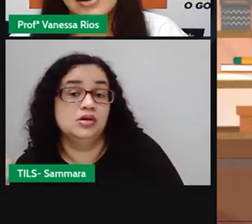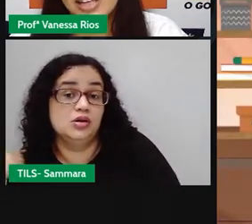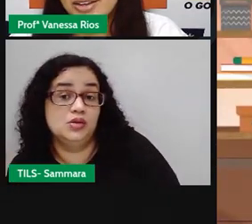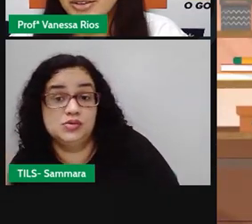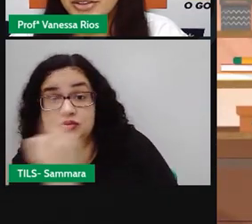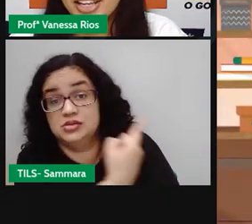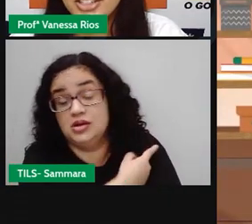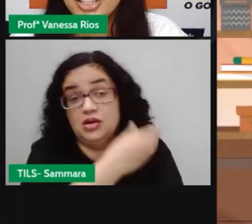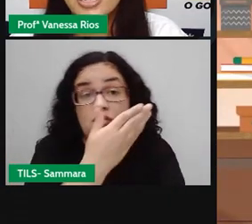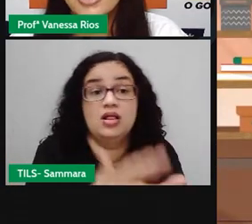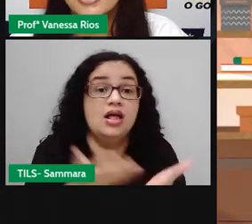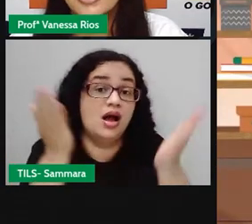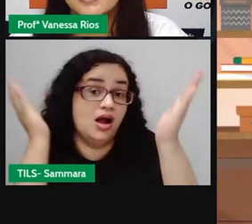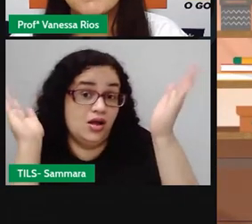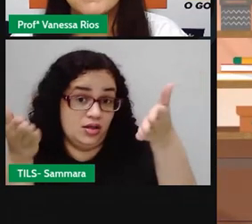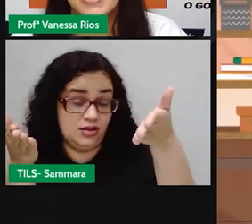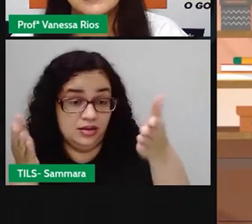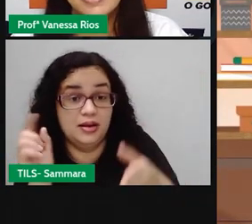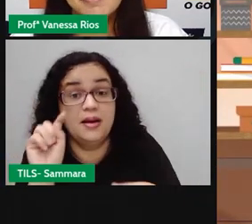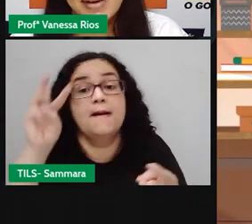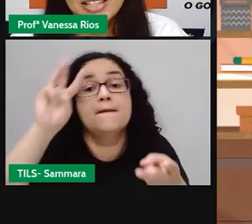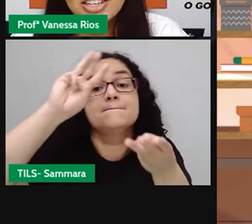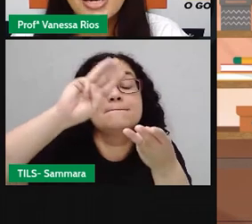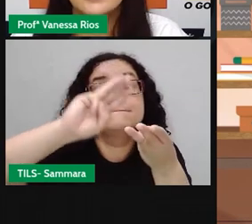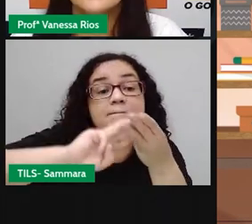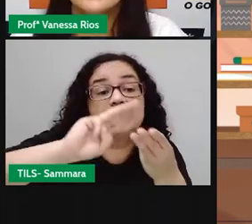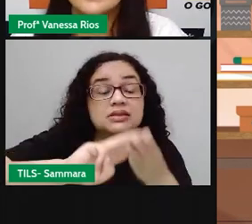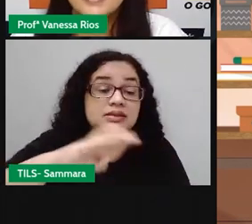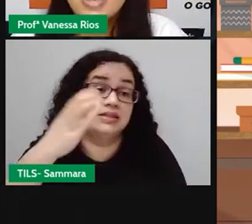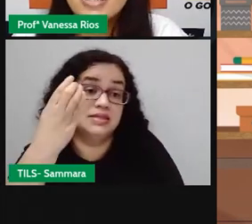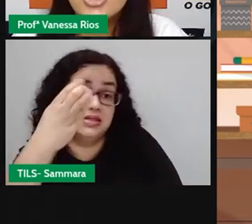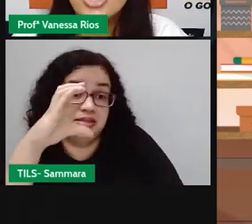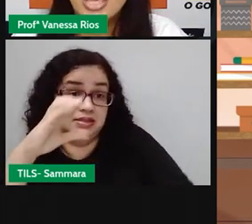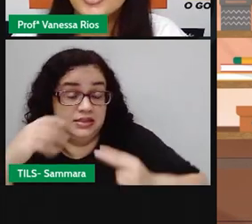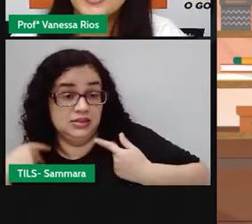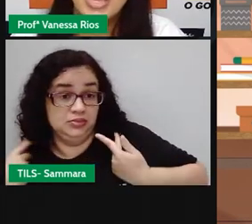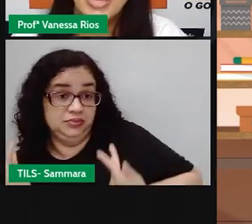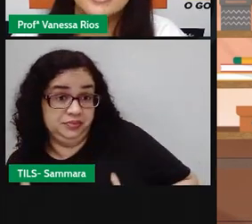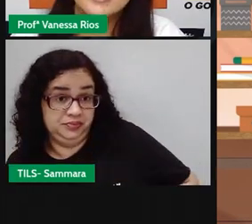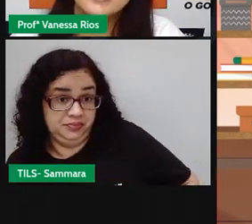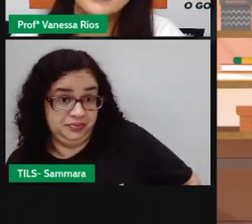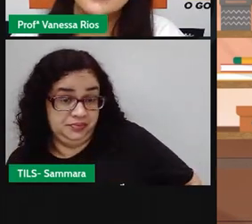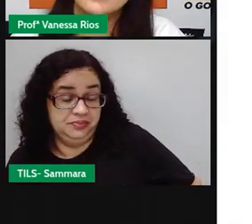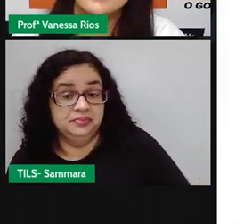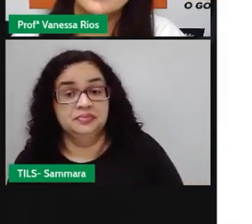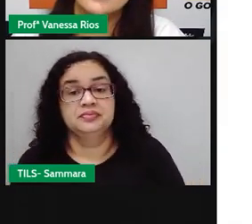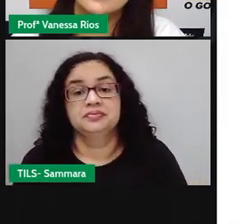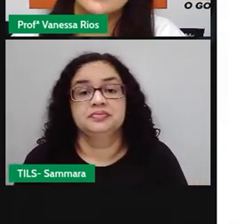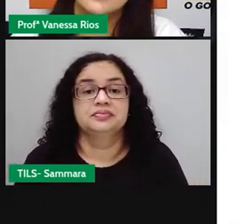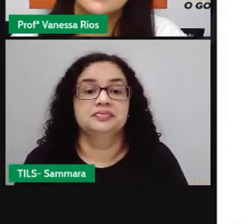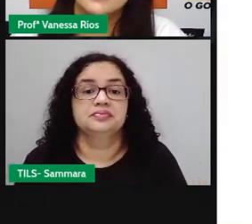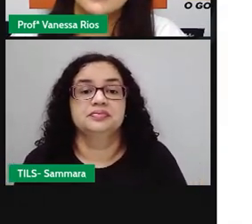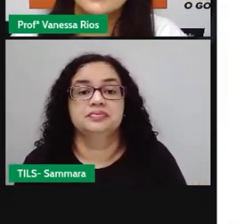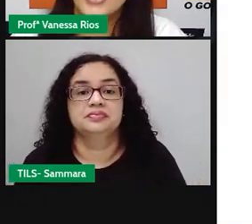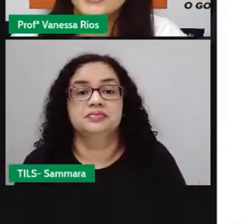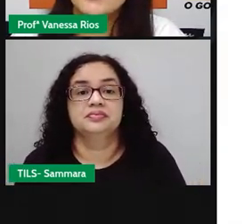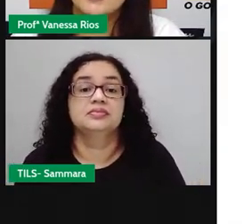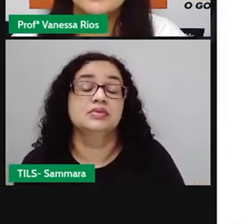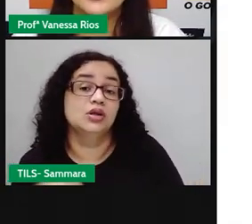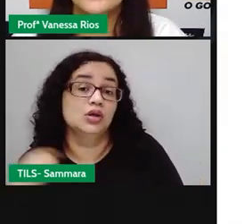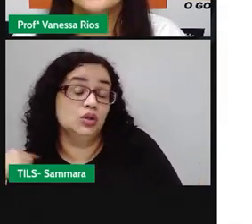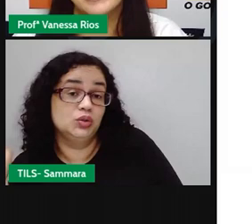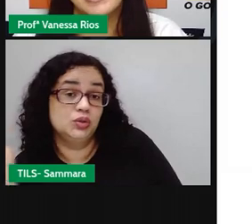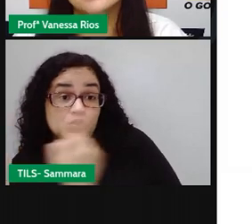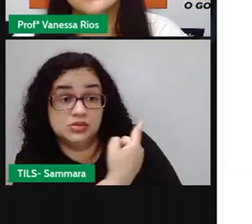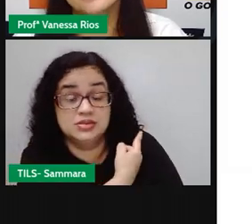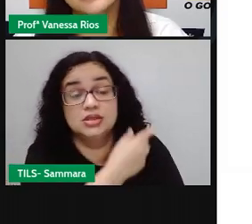Nossa aula agora é de matemática e ciências naturais. E nós